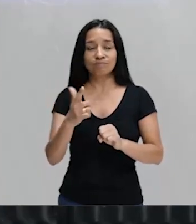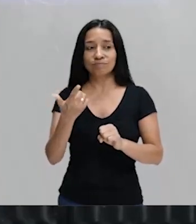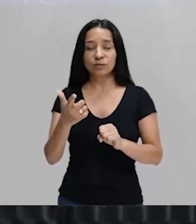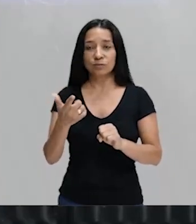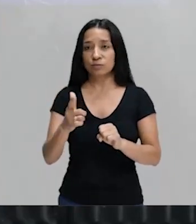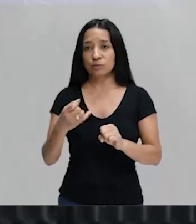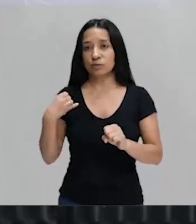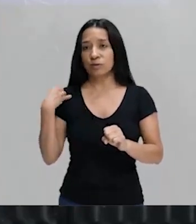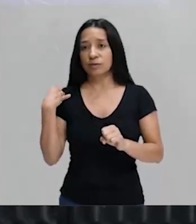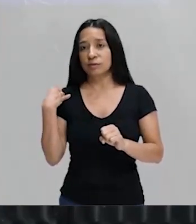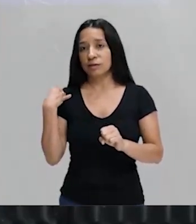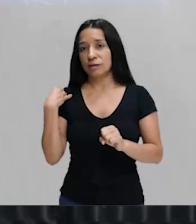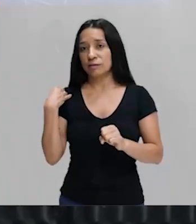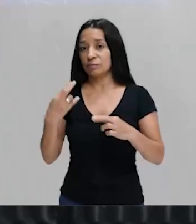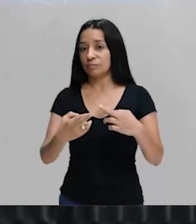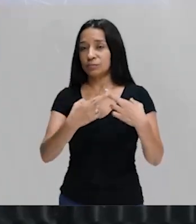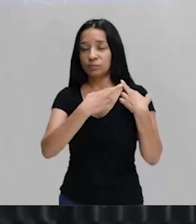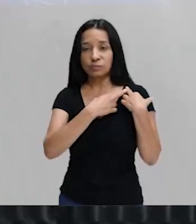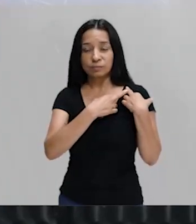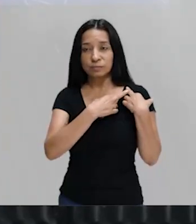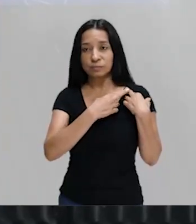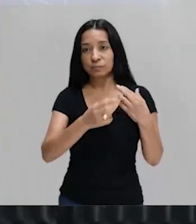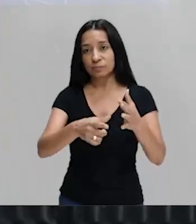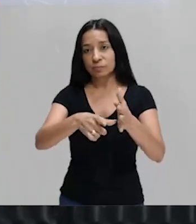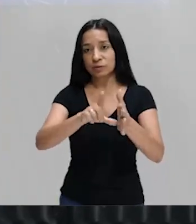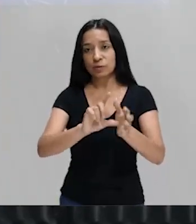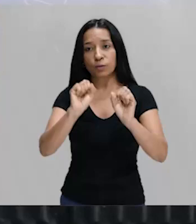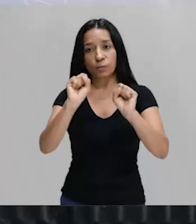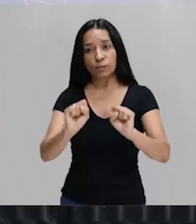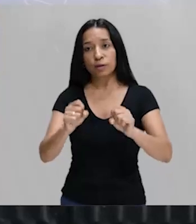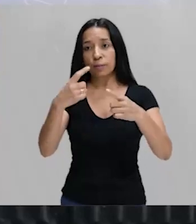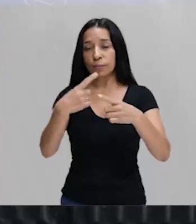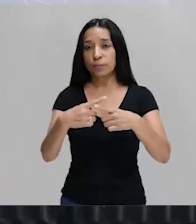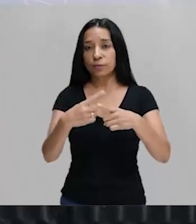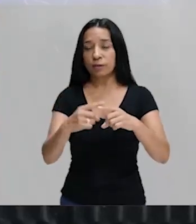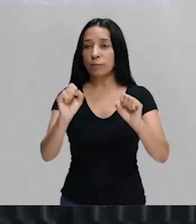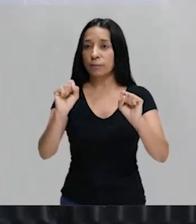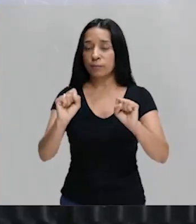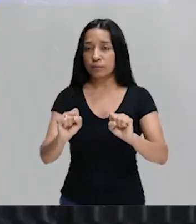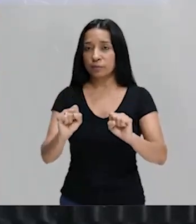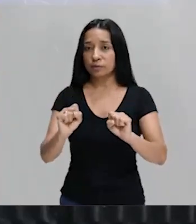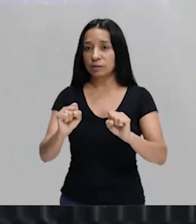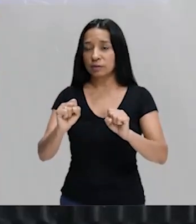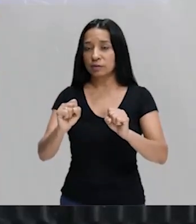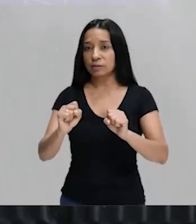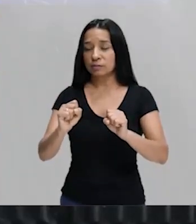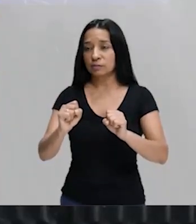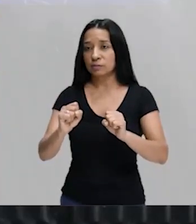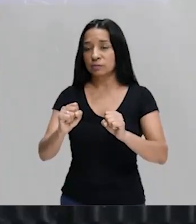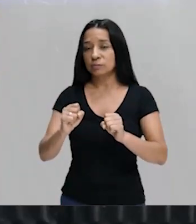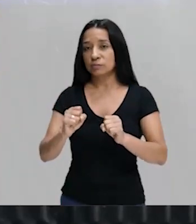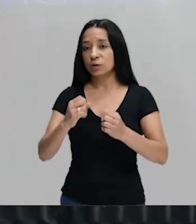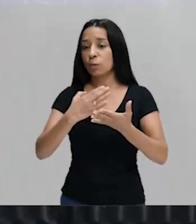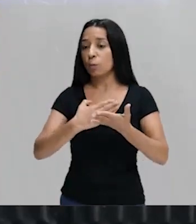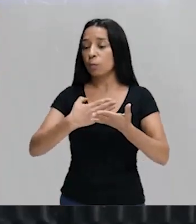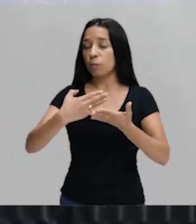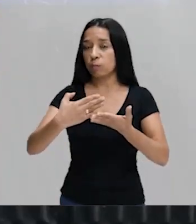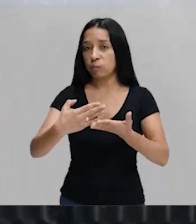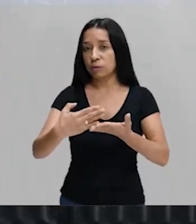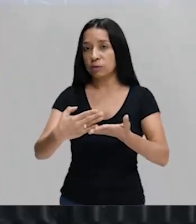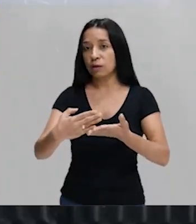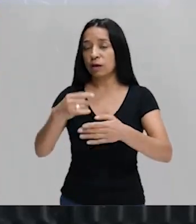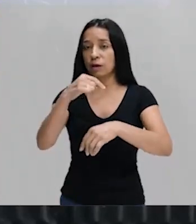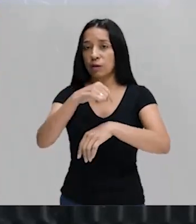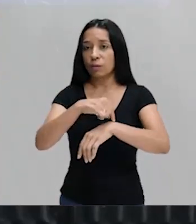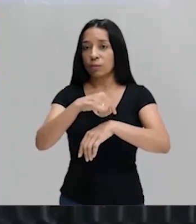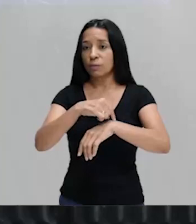maioridade, antecipa o poder, para quê? Para que ele possa, a partir do momento